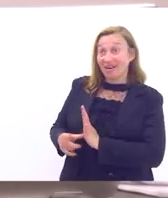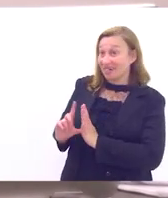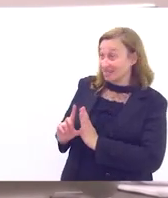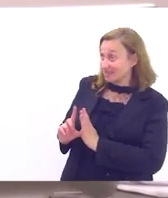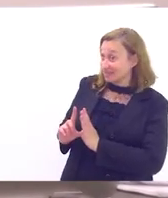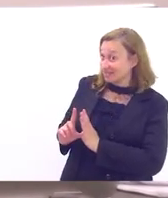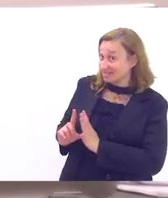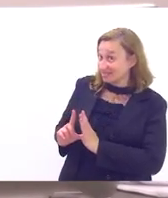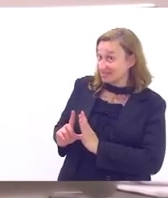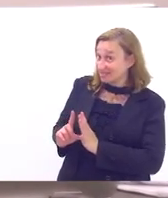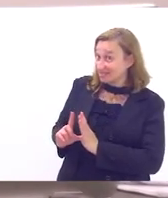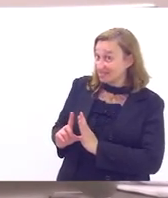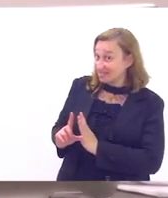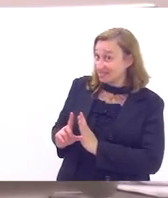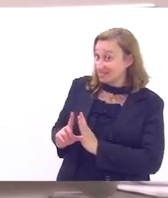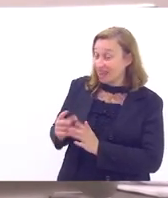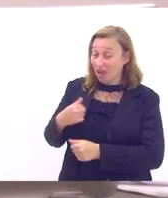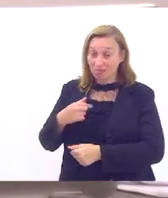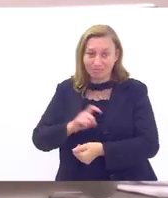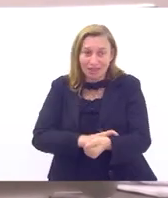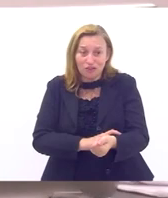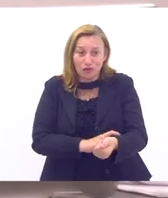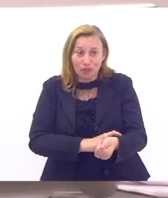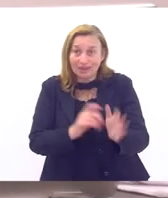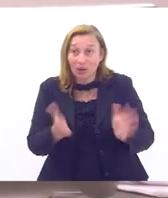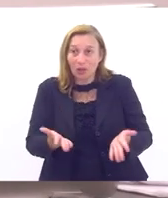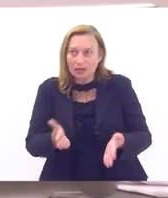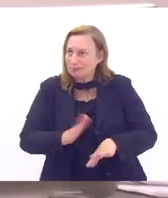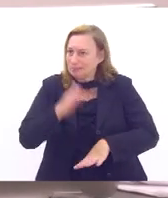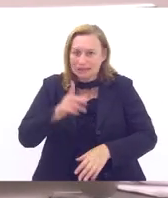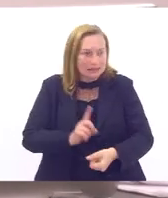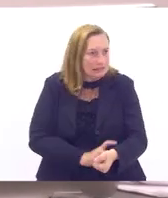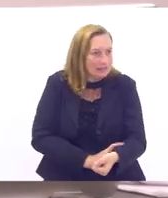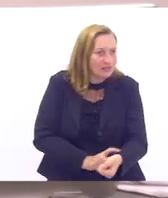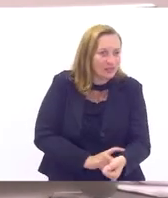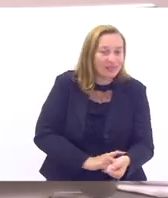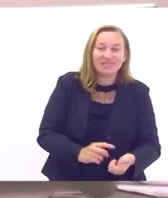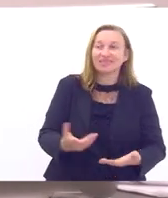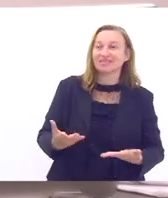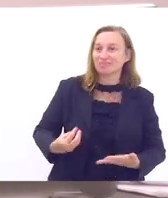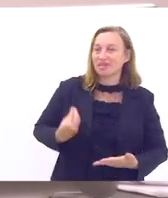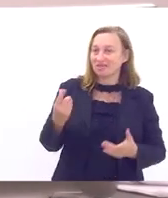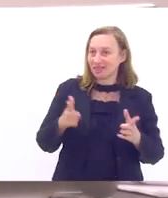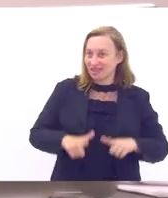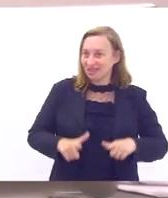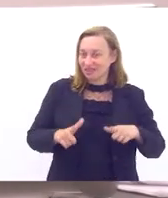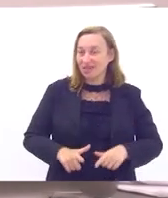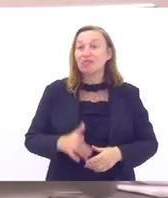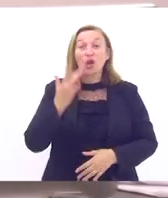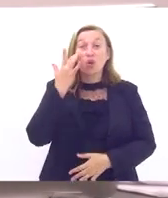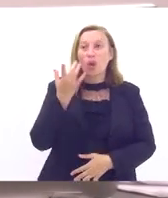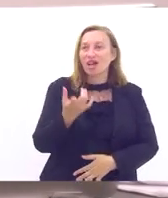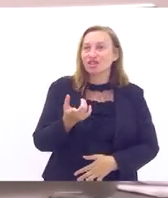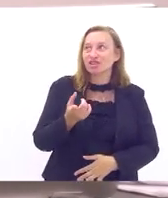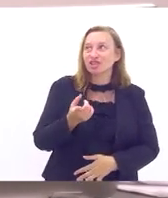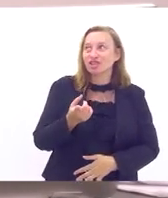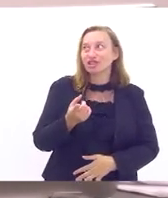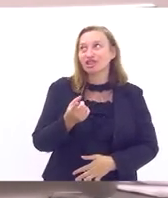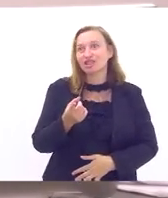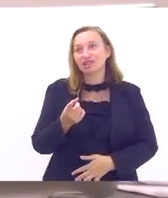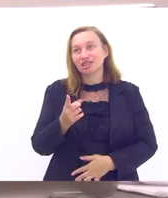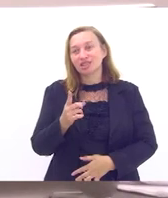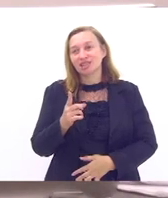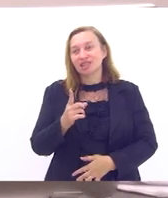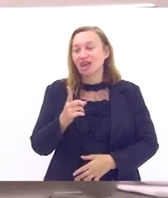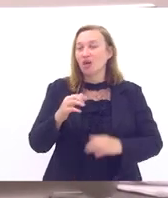estou ainda bastante nervoso com essa participação. Eu acho que não especificamente por estar